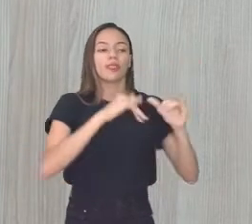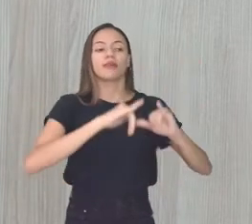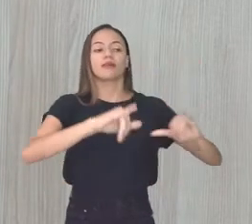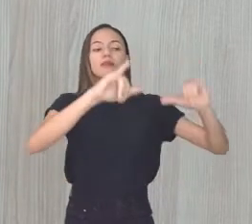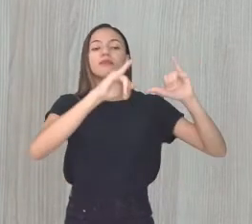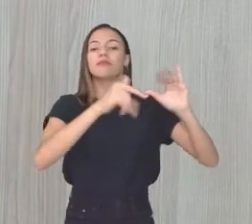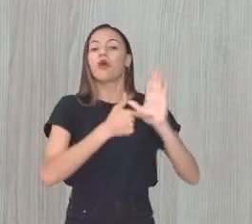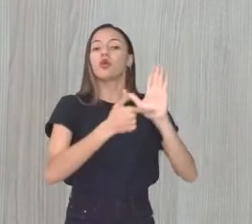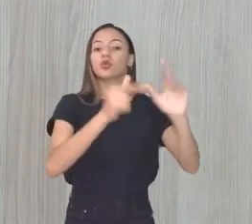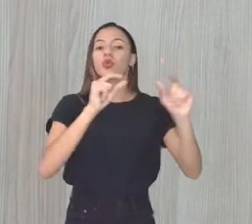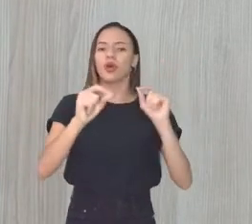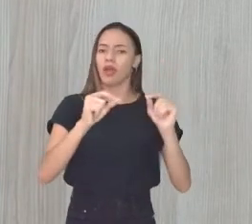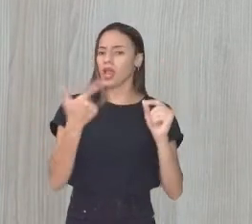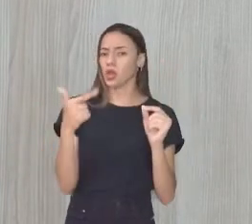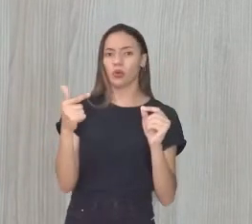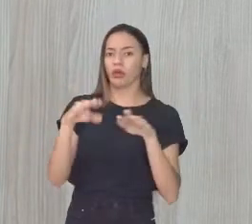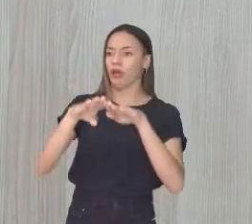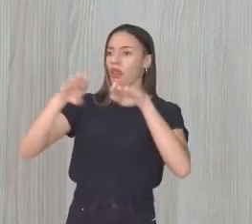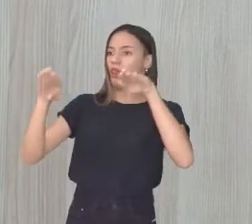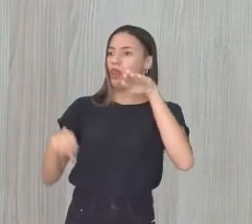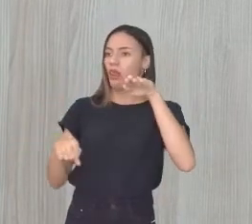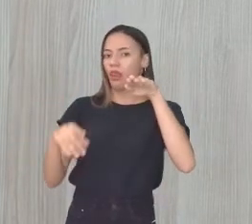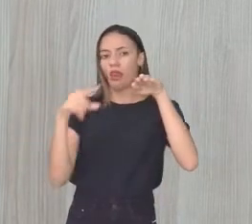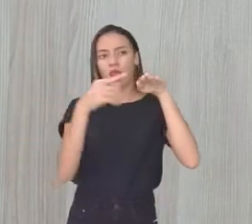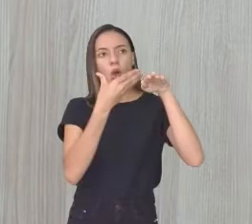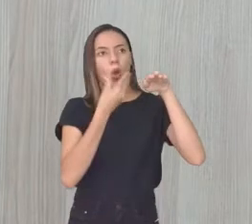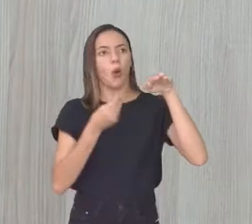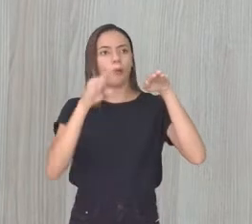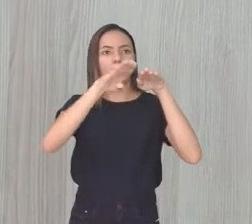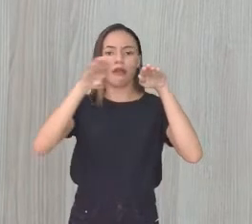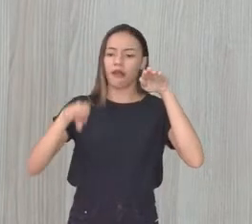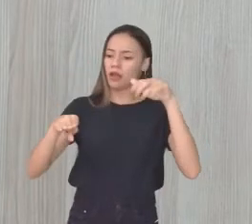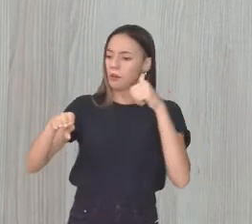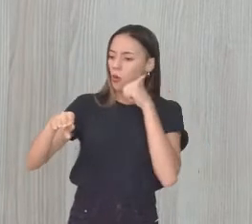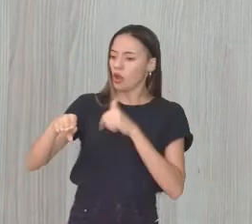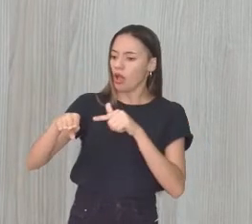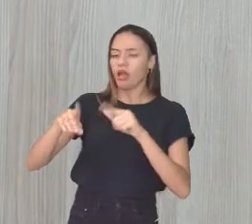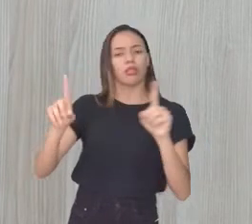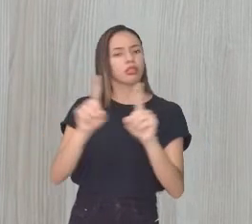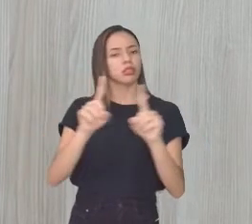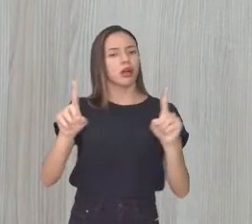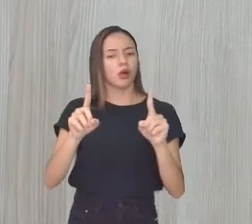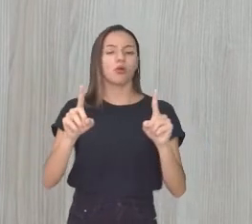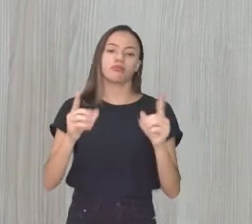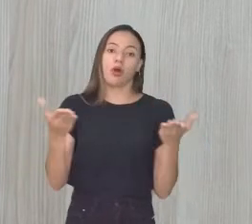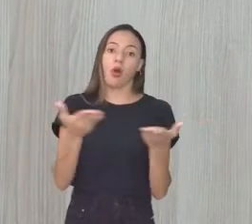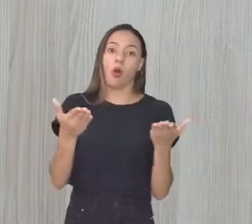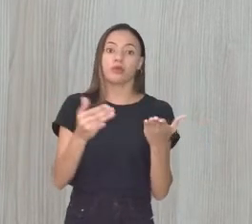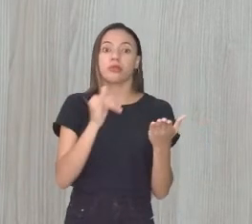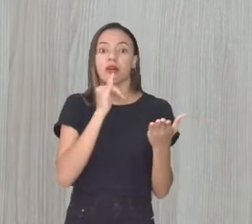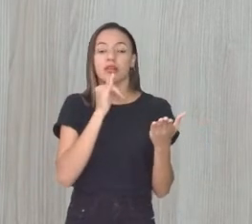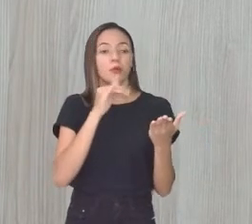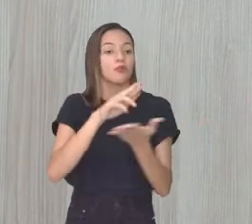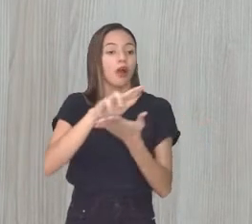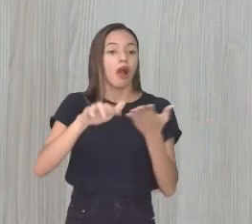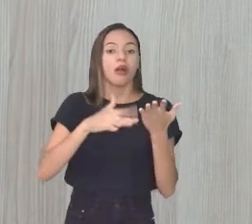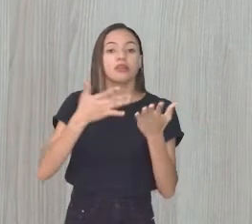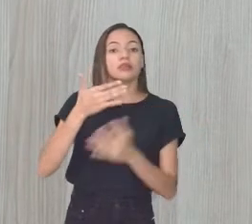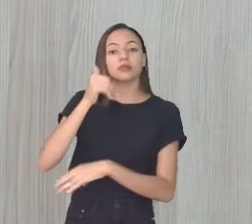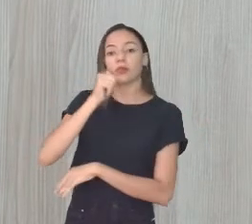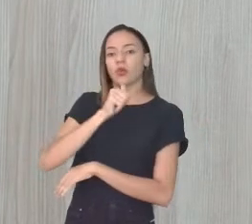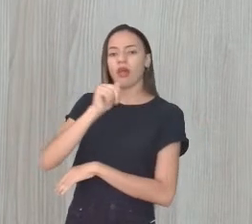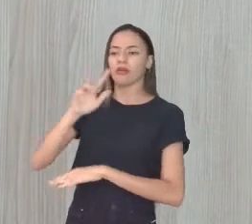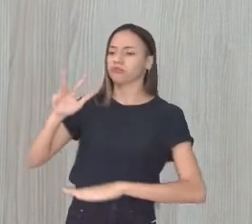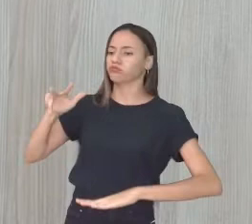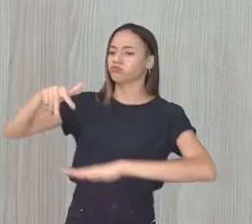essa disparidade. Somos capazes, a gente já vê aí exemplos de mulheres que são tão guerreiras, capazes de